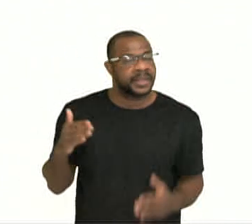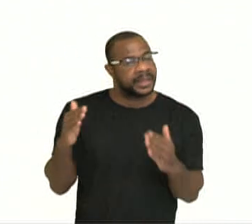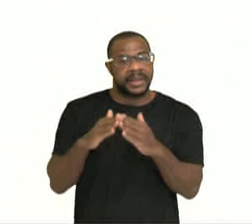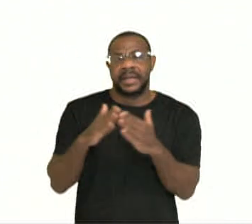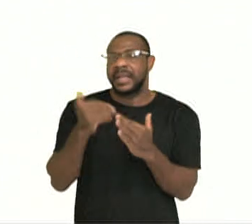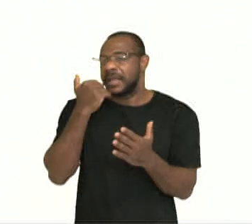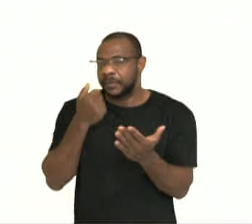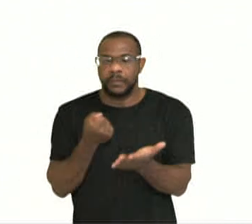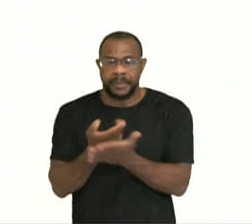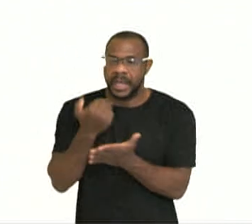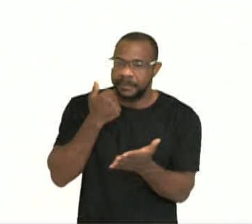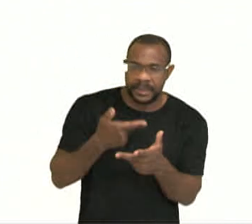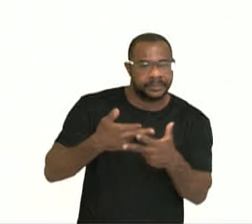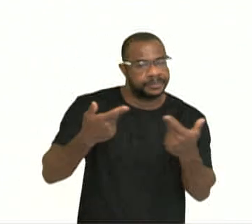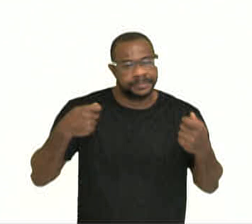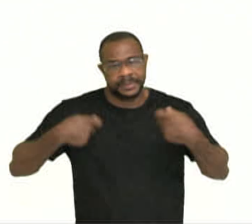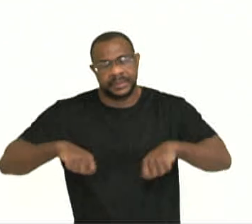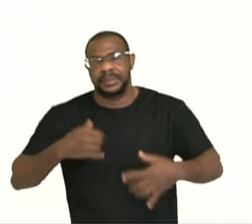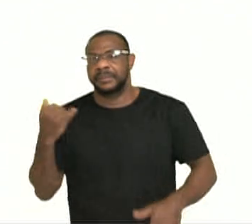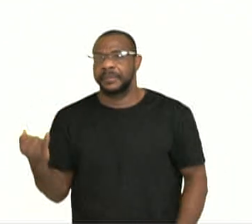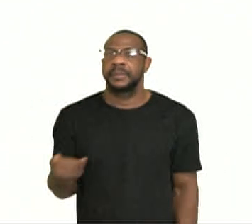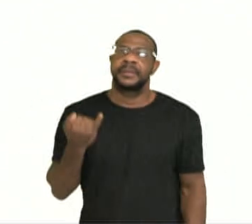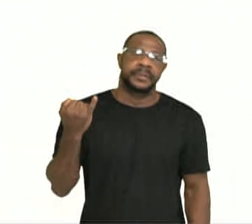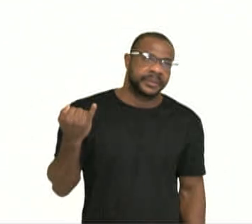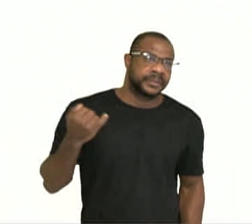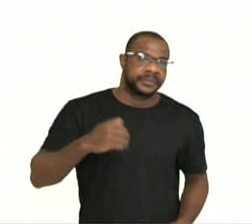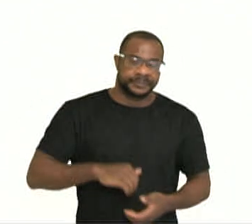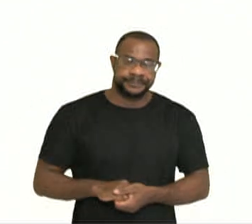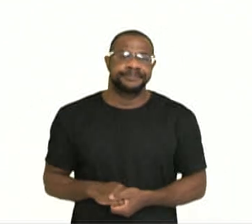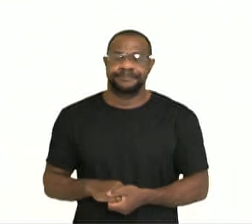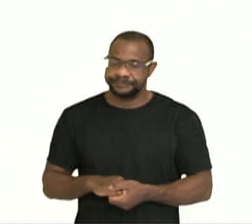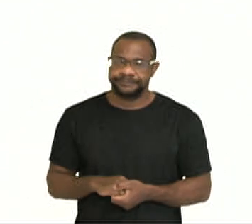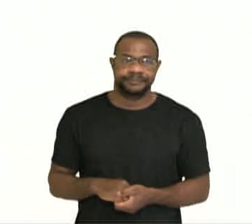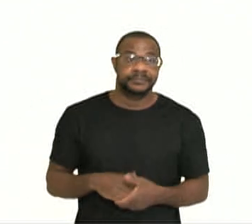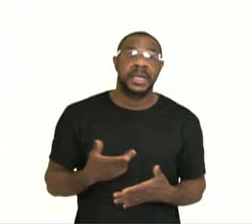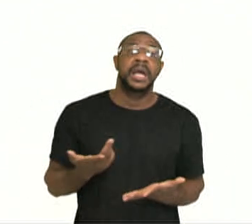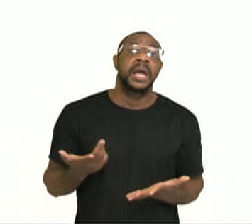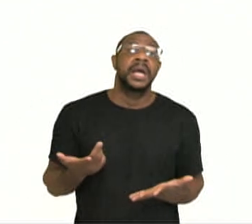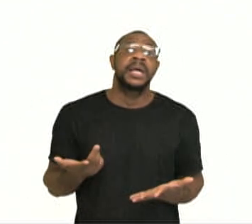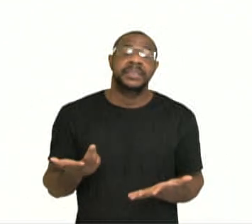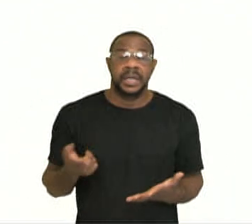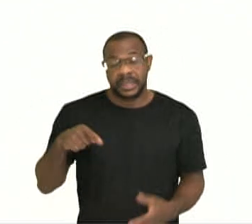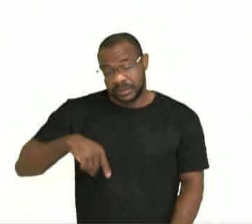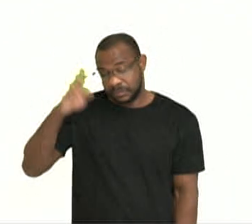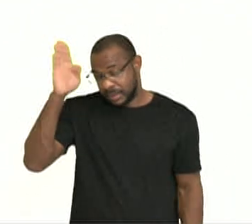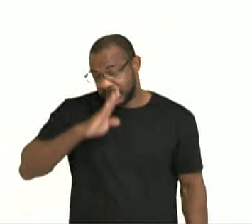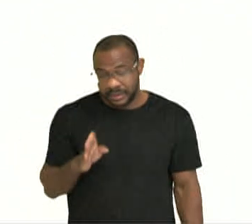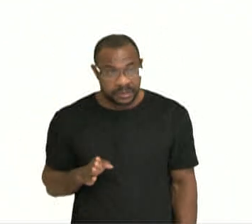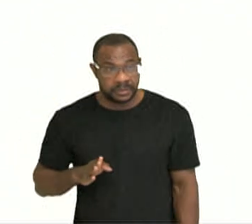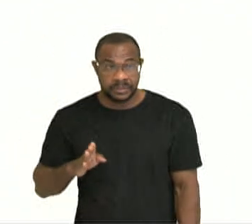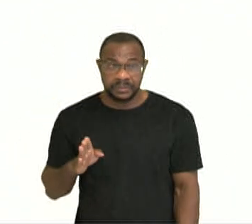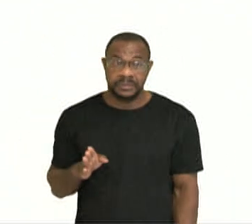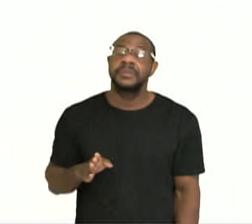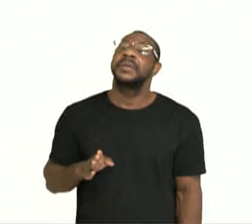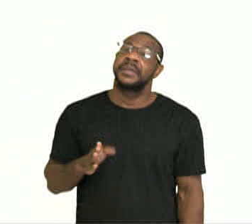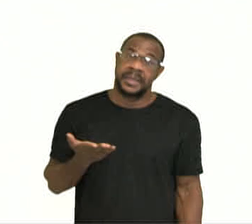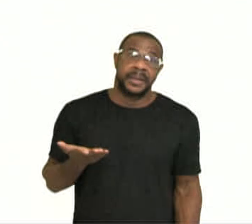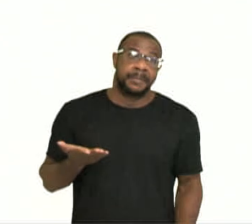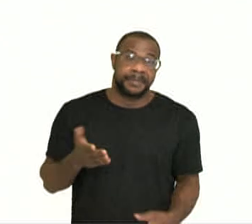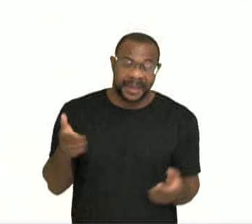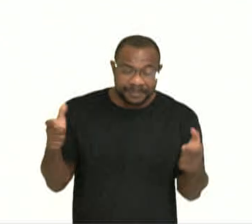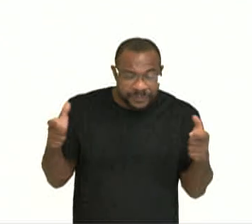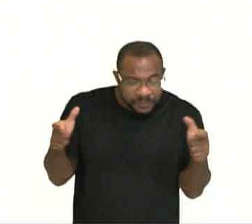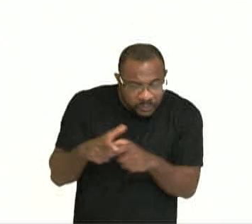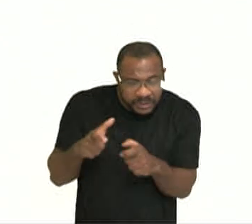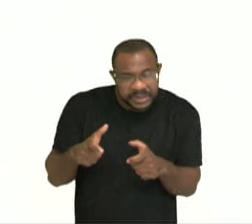com alimentos e necessidades mínimas básicas. No Brasil, com o intuito de minimizar essa